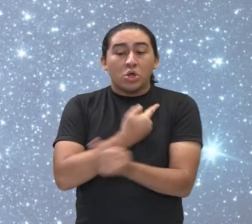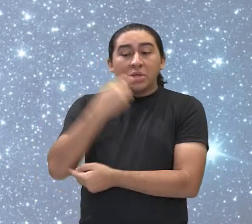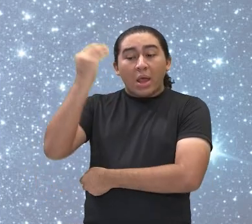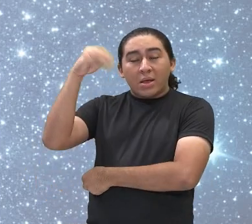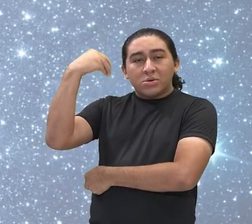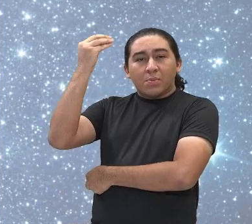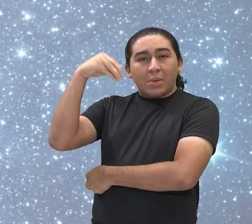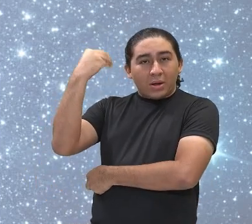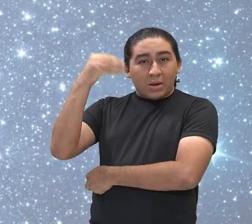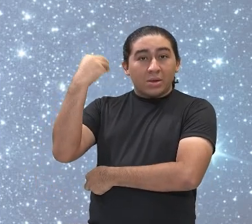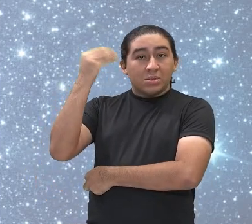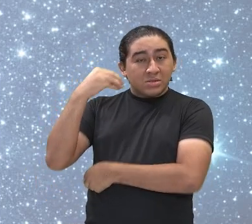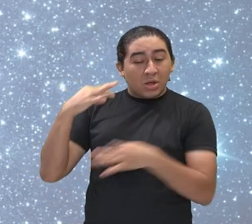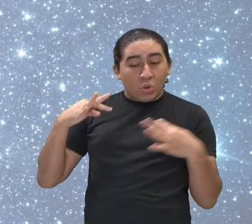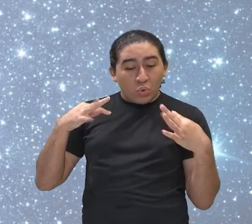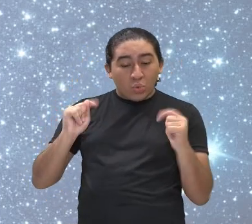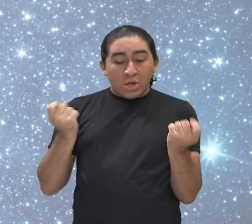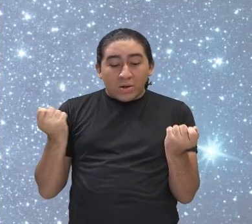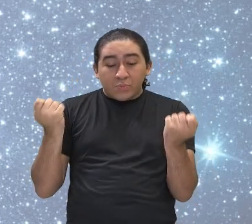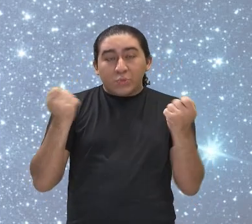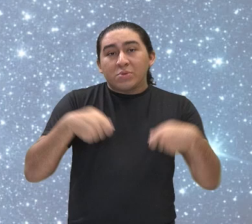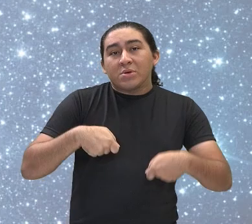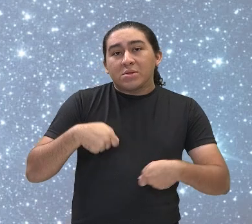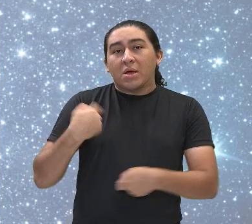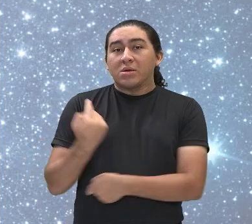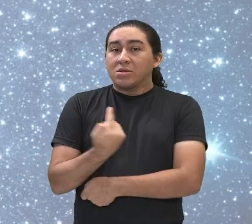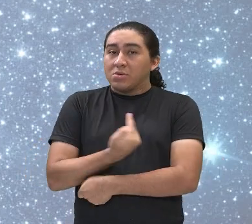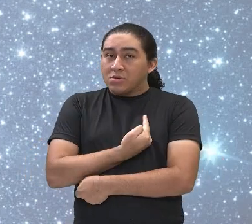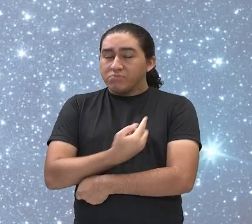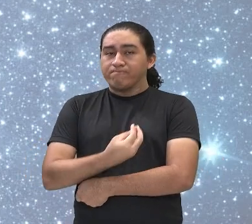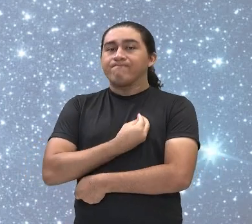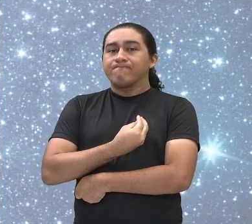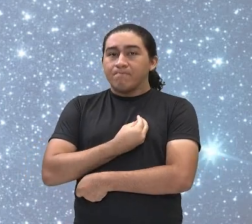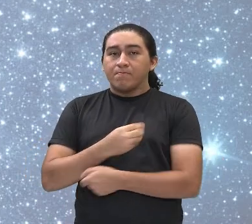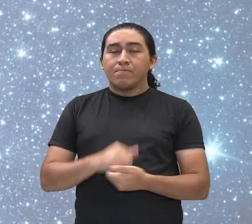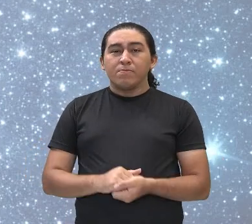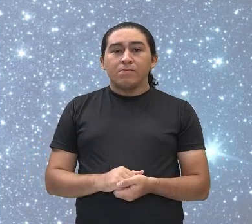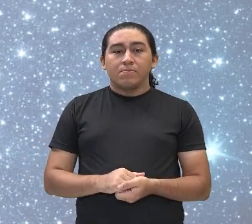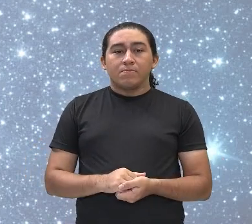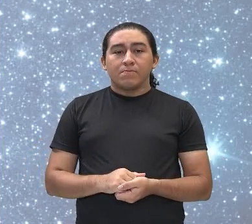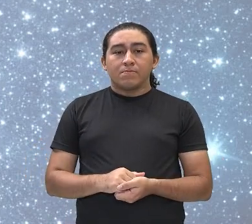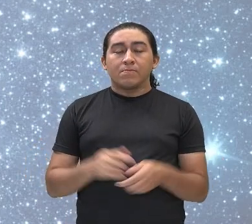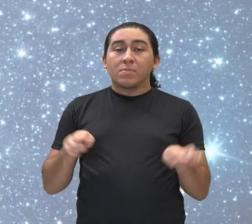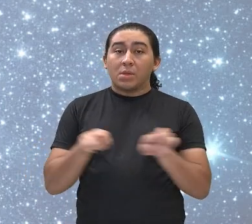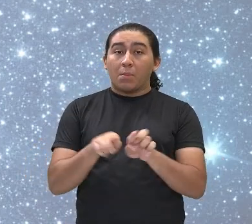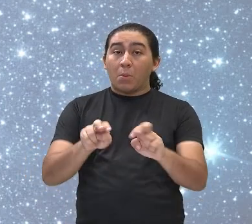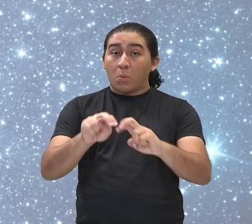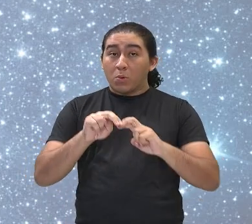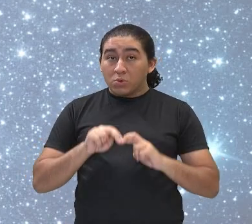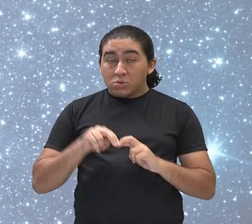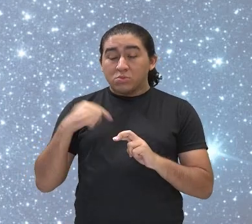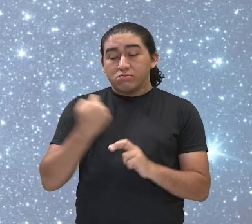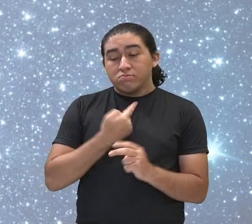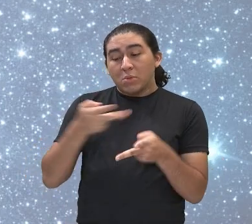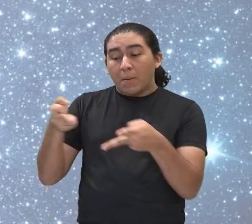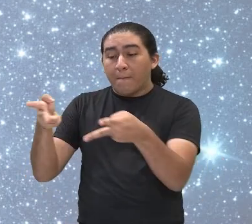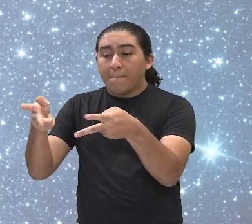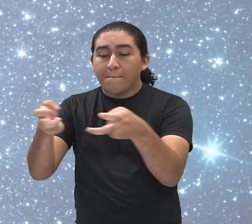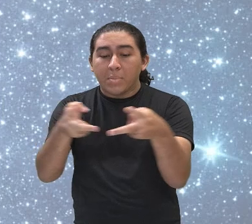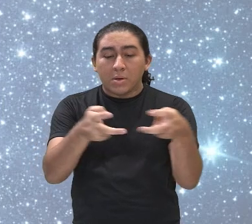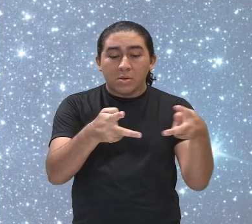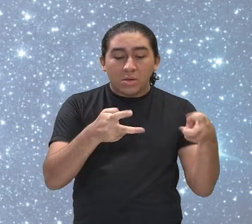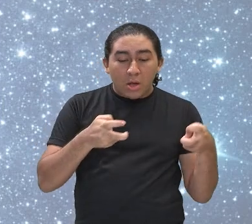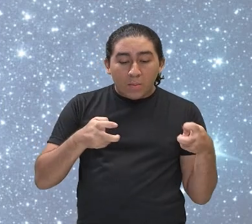gente vai se permitindo. Assim, a gente vai enxergar que cada parte